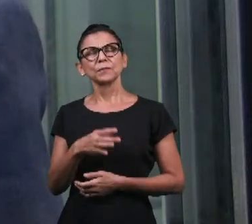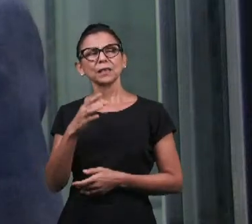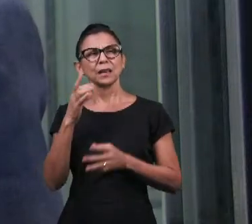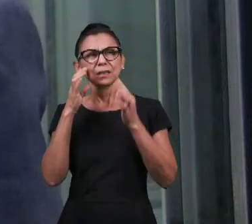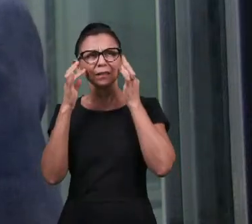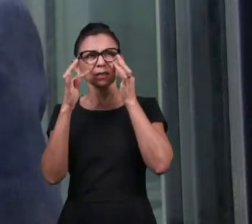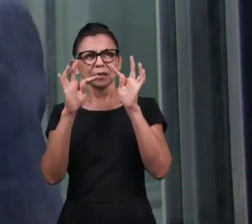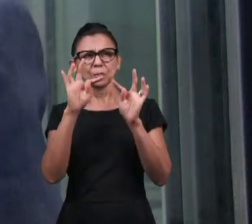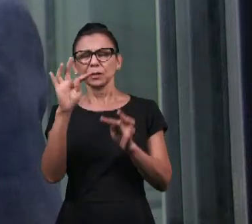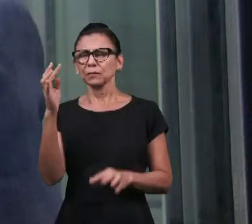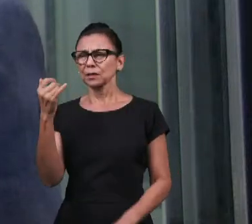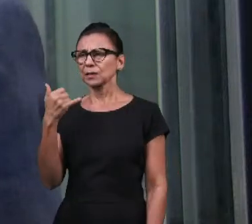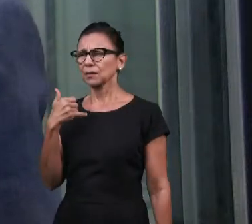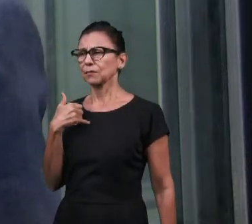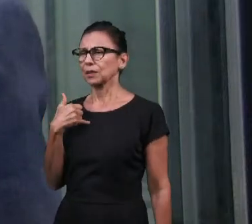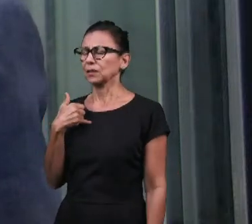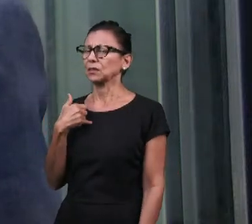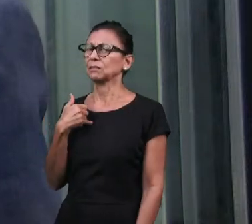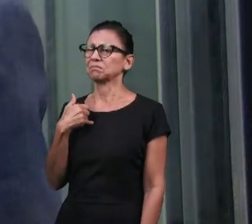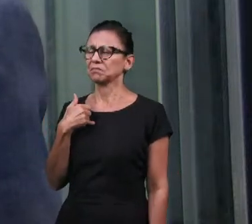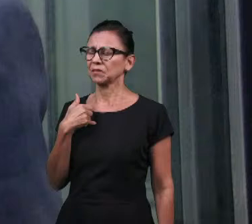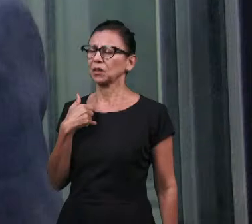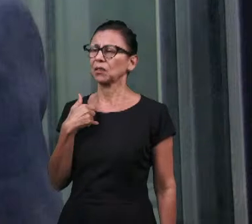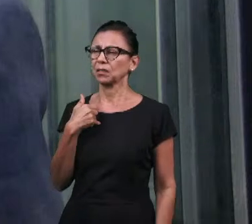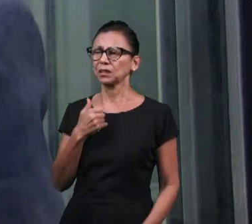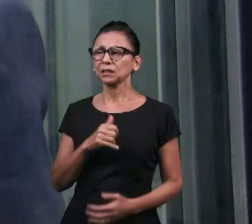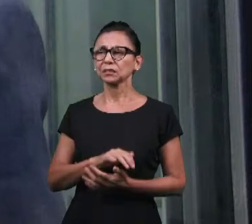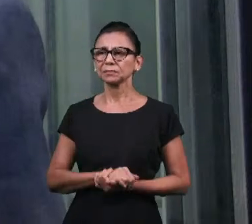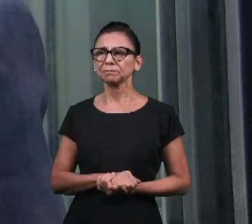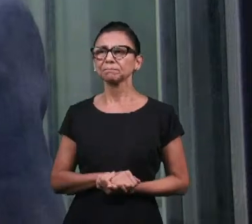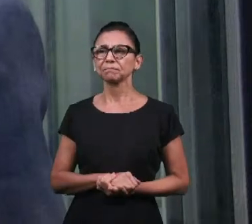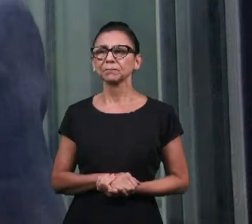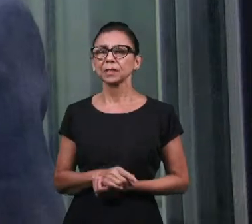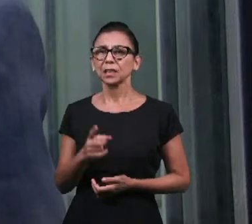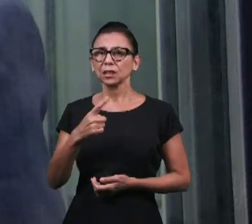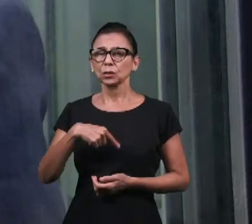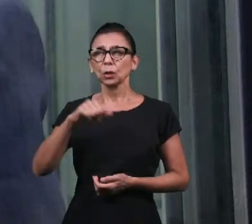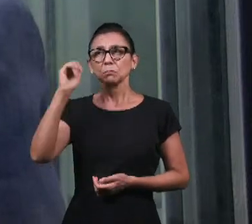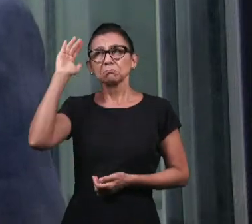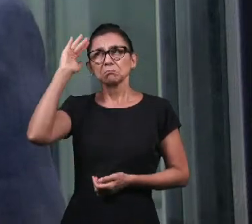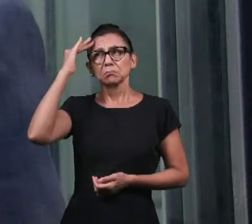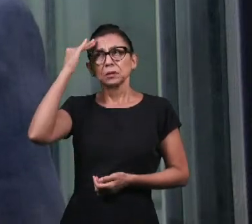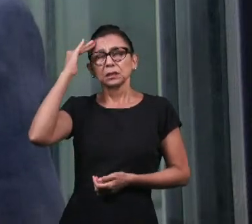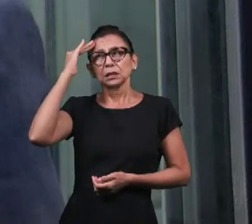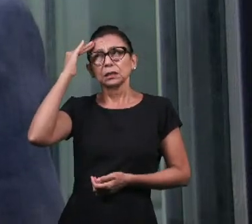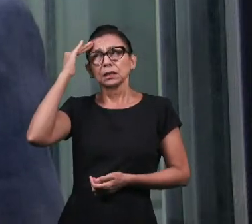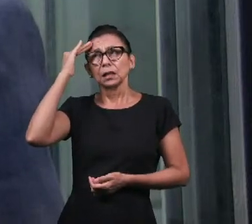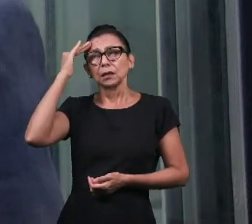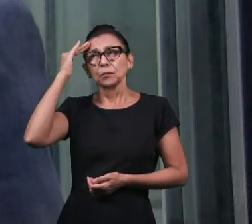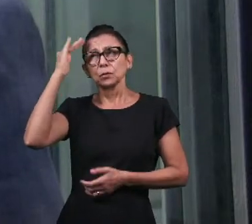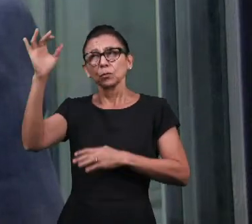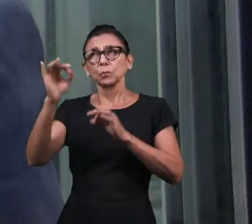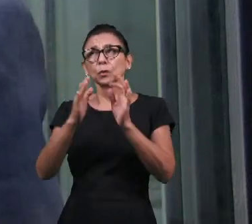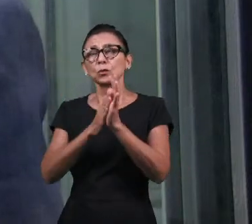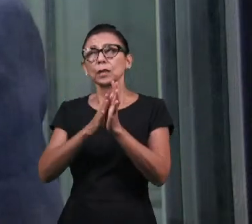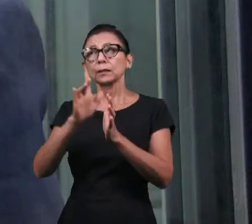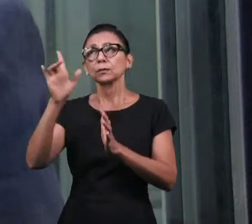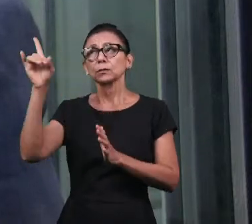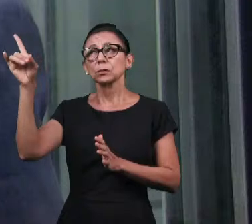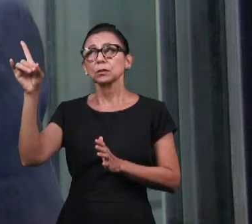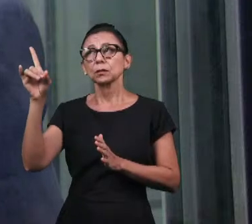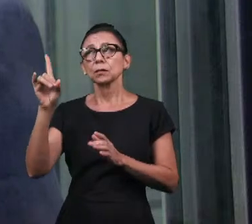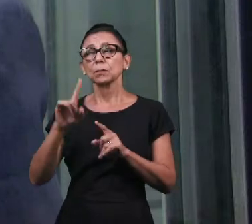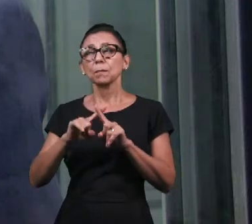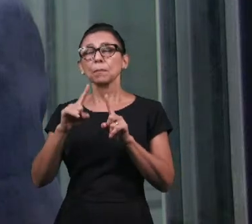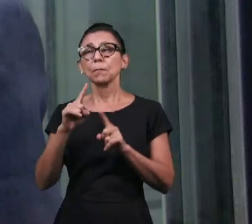aquele versículo: hoje não entendeis por que faço. É verdade. Mas um dia entendereis. A experiência nos faz entender